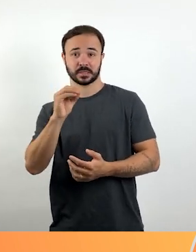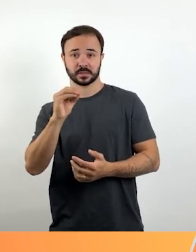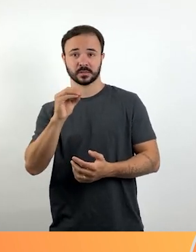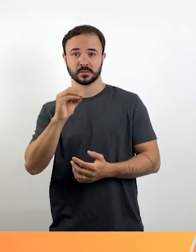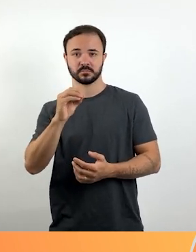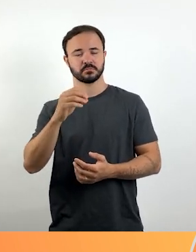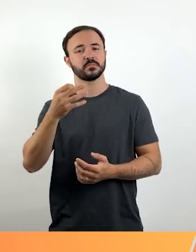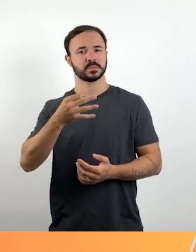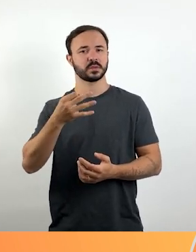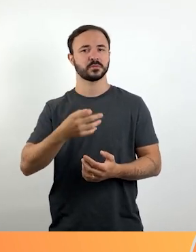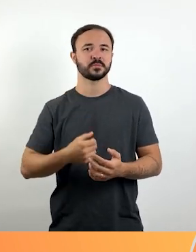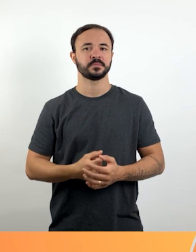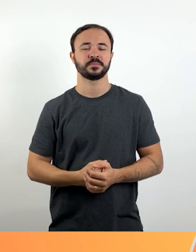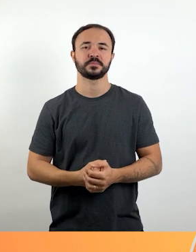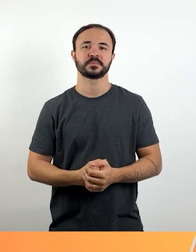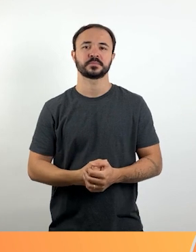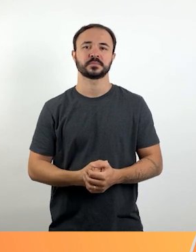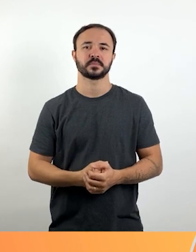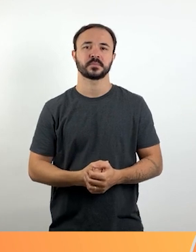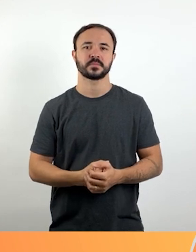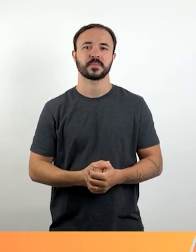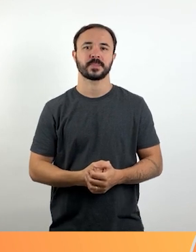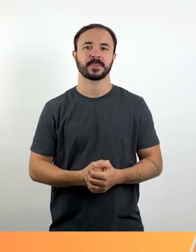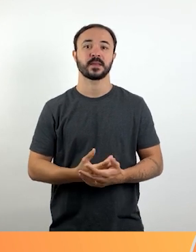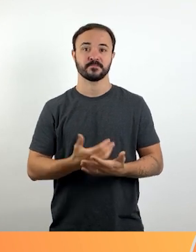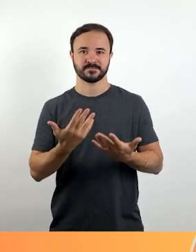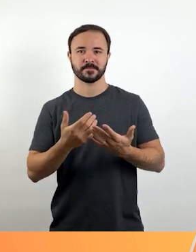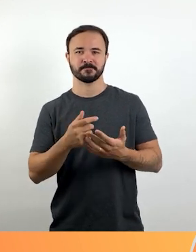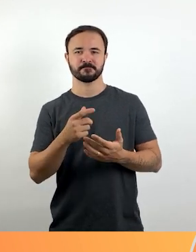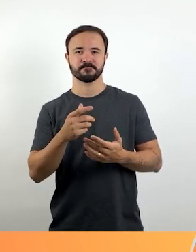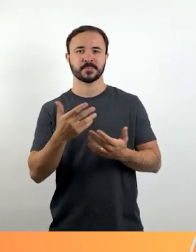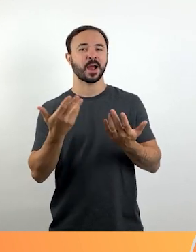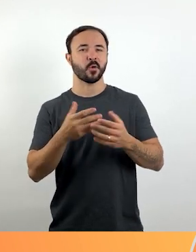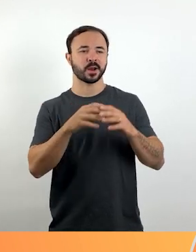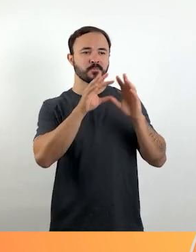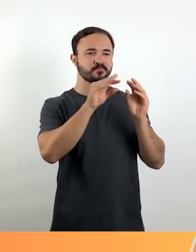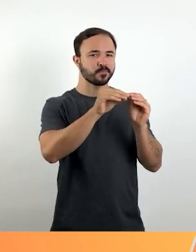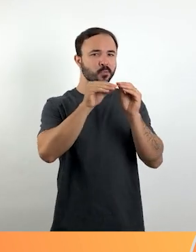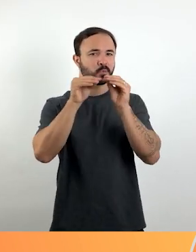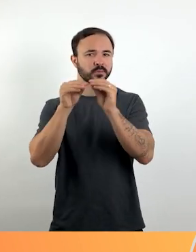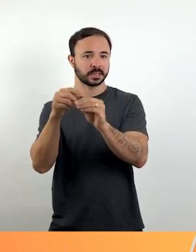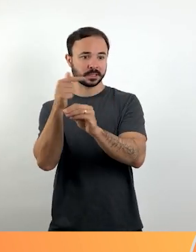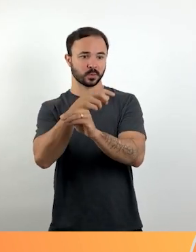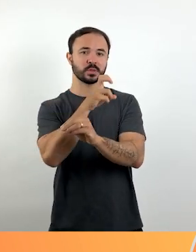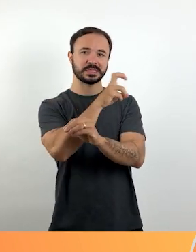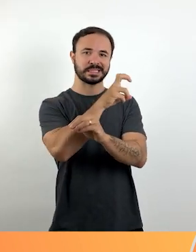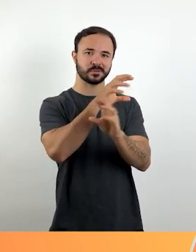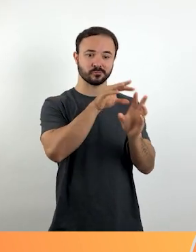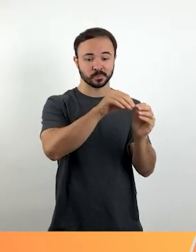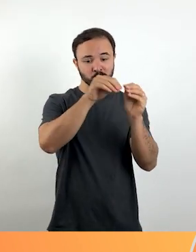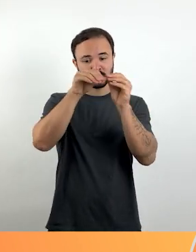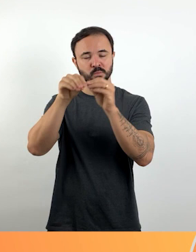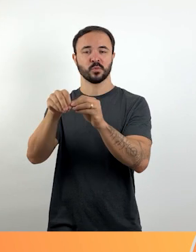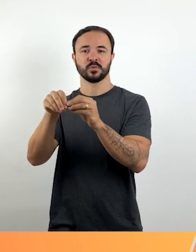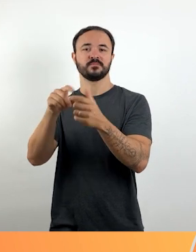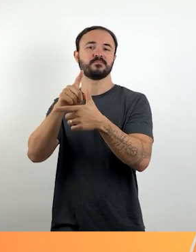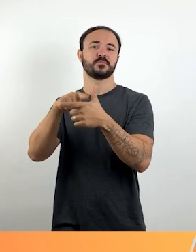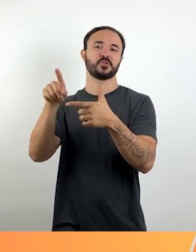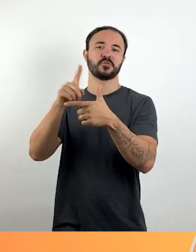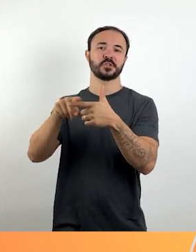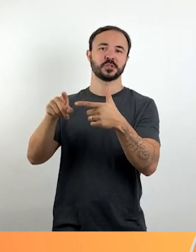30, certo? E aí, esse 5 que está multiplicando vai passar dividindo,